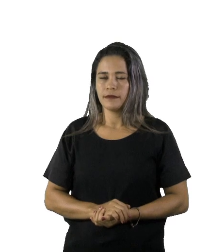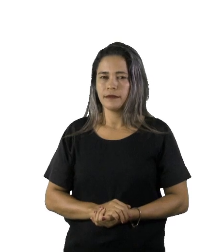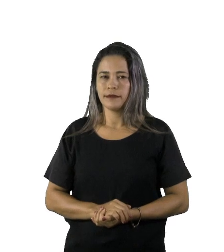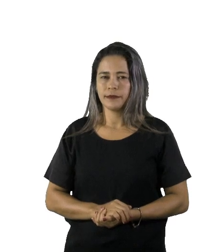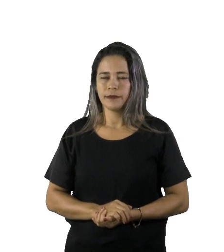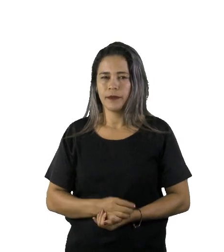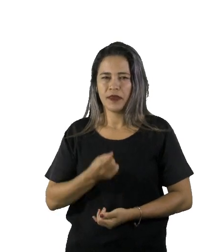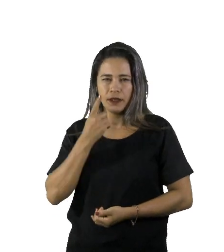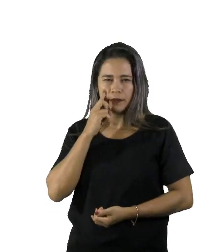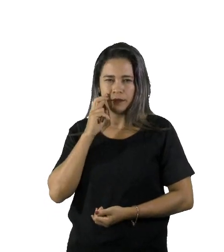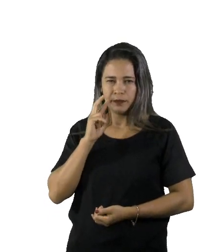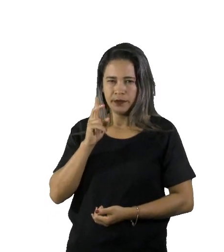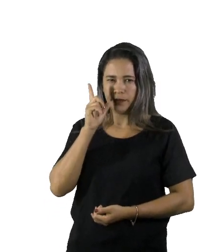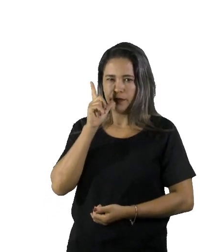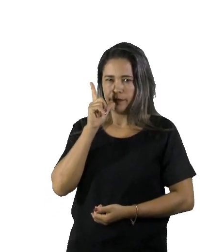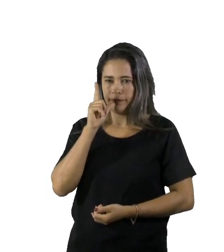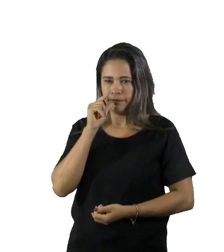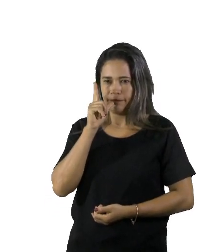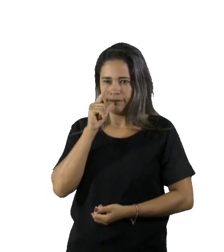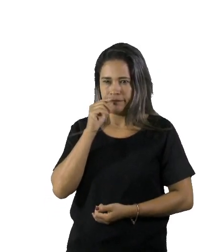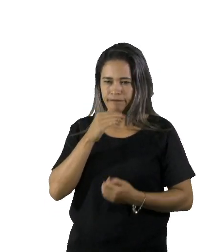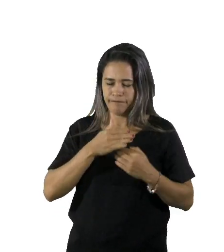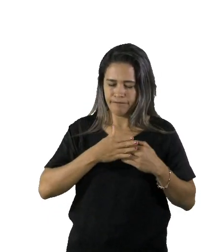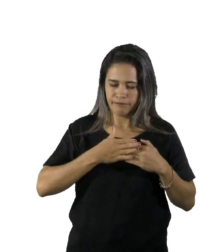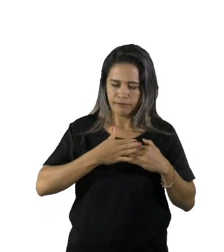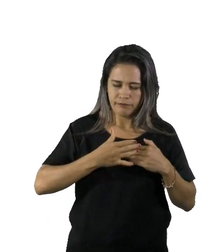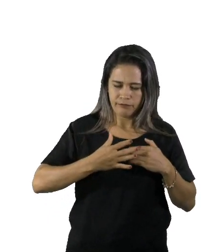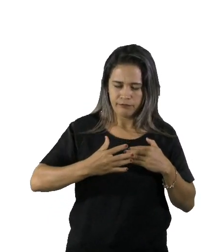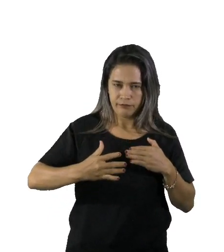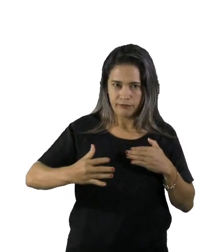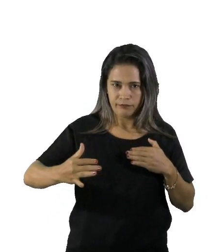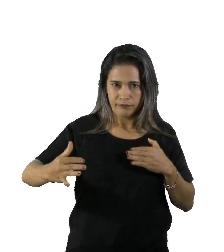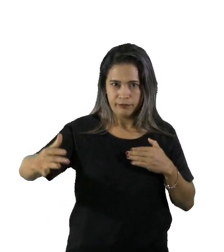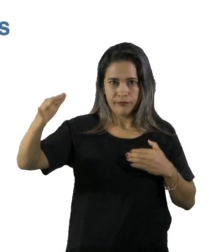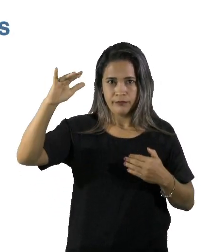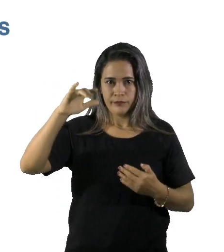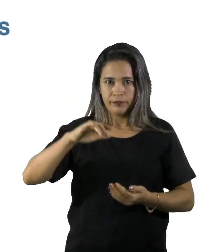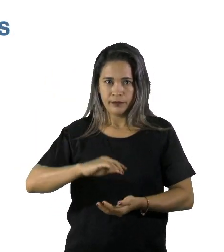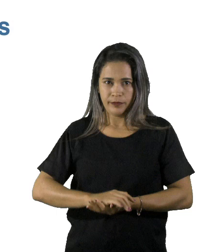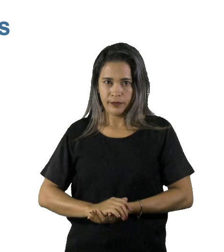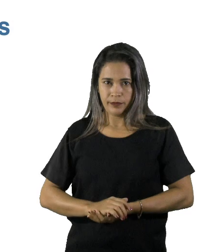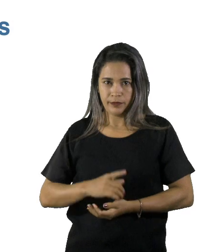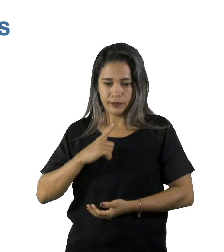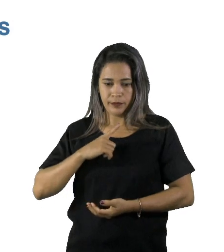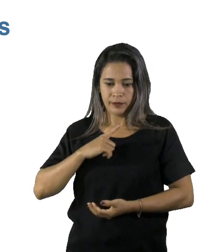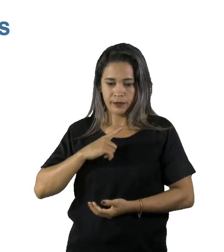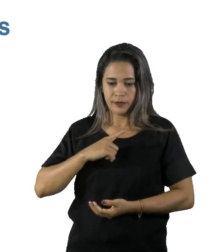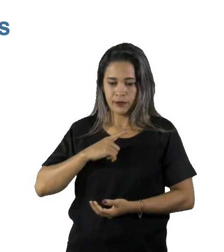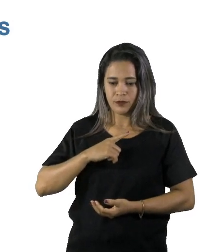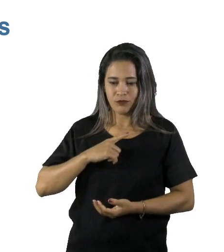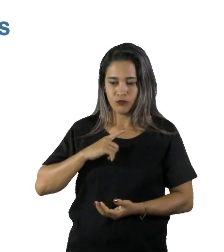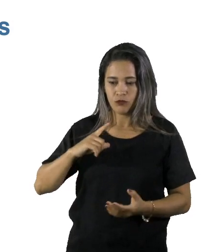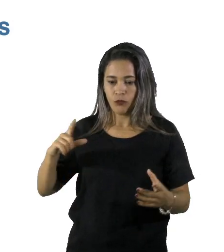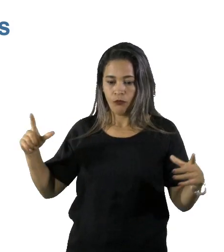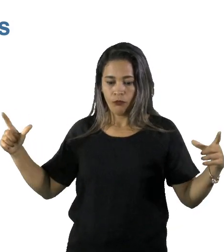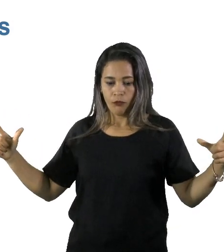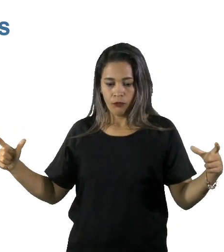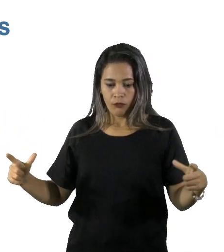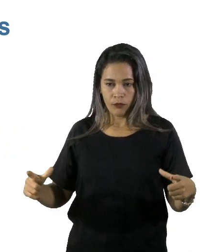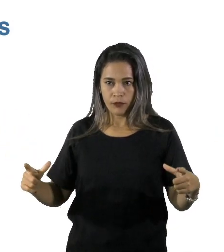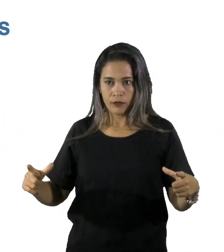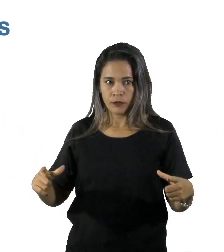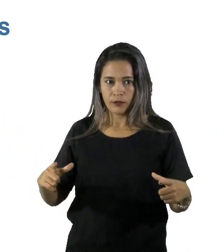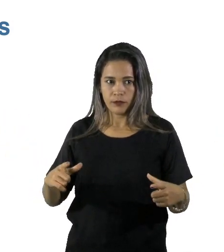Nós vimos que a água ela é finita, ela está numa quantidade no nosso planeta e se